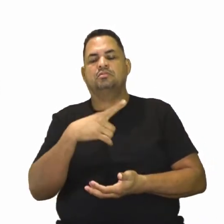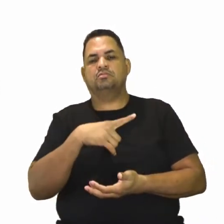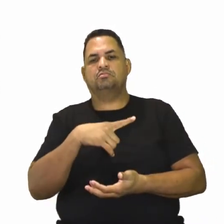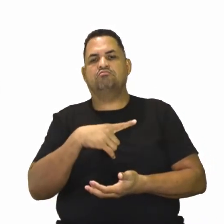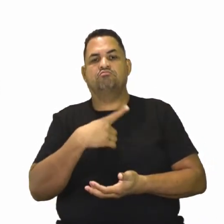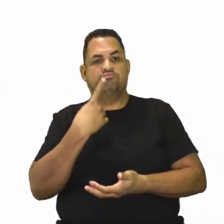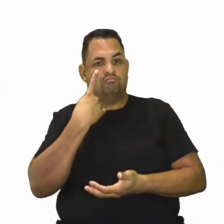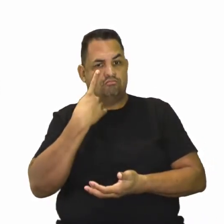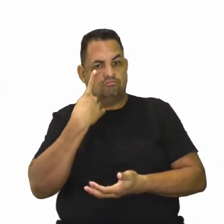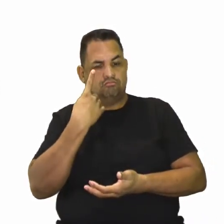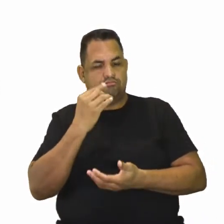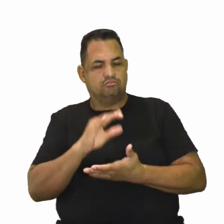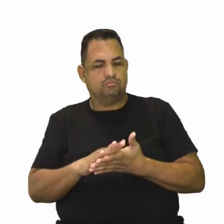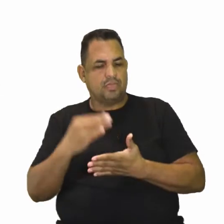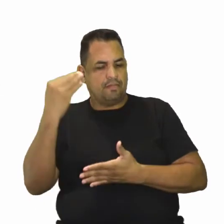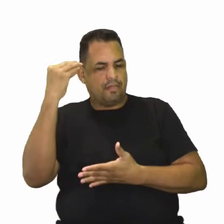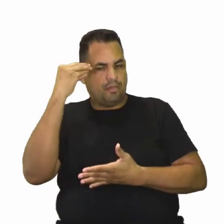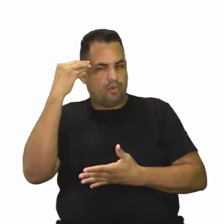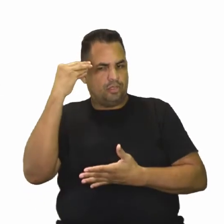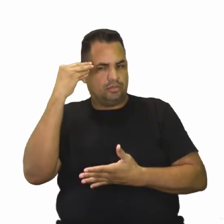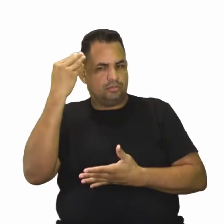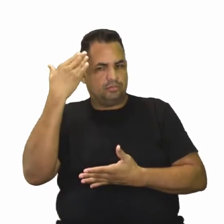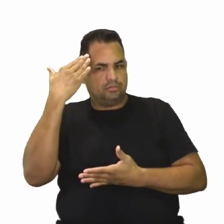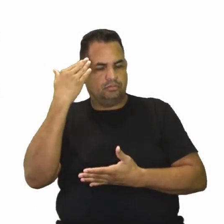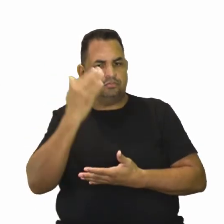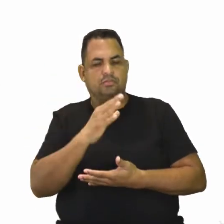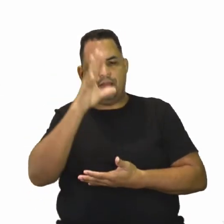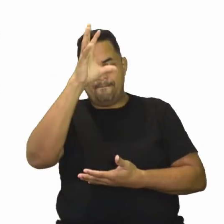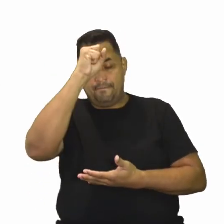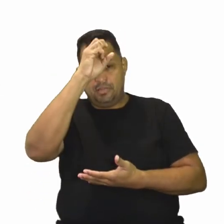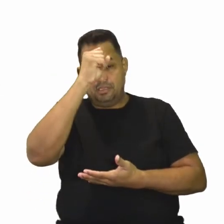quero que vocês guardem com vocês.